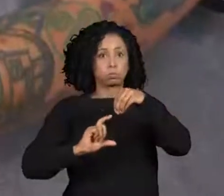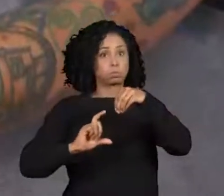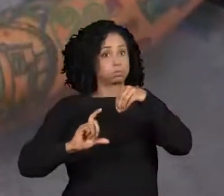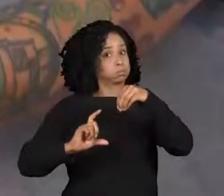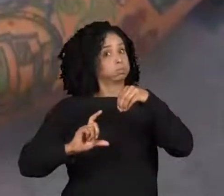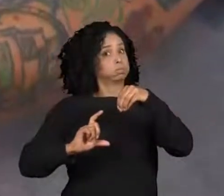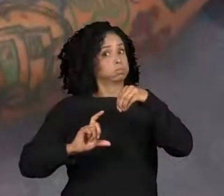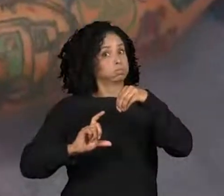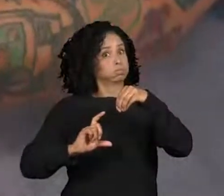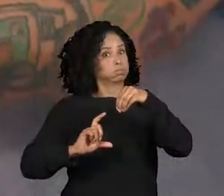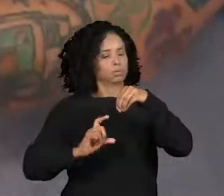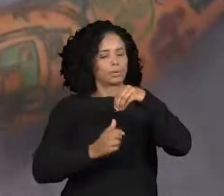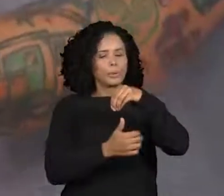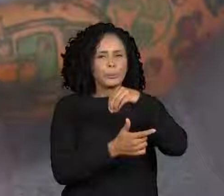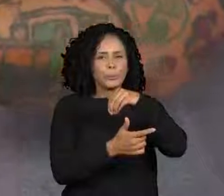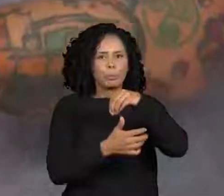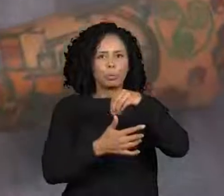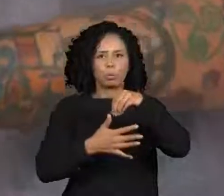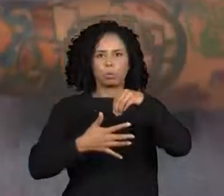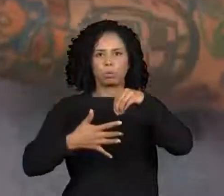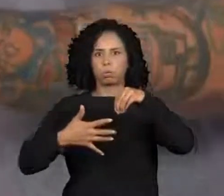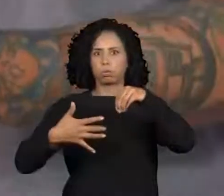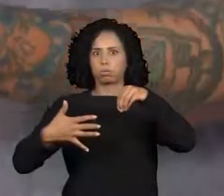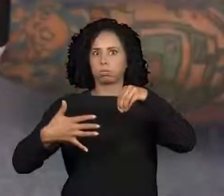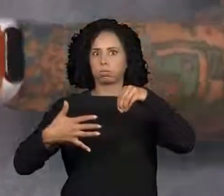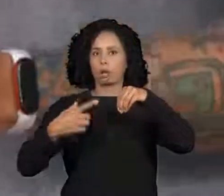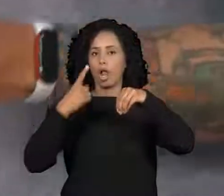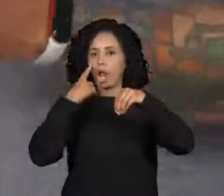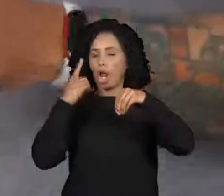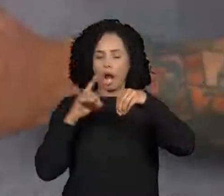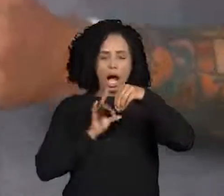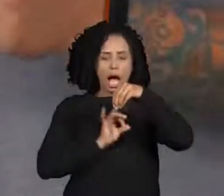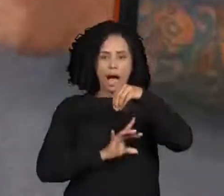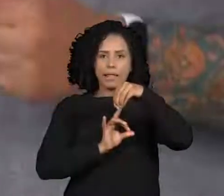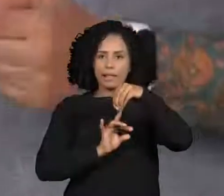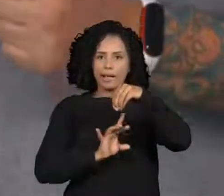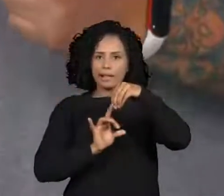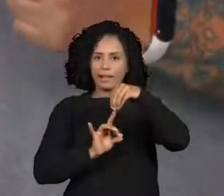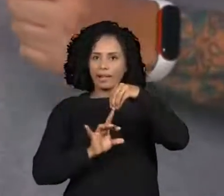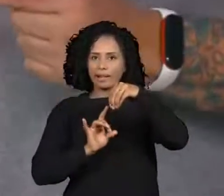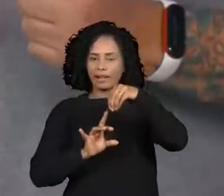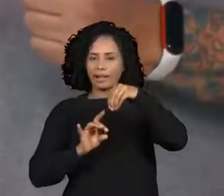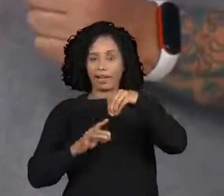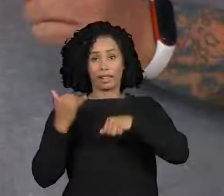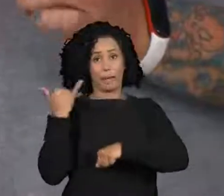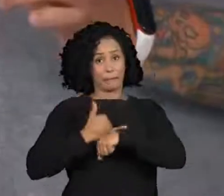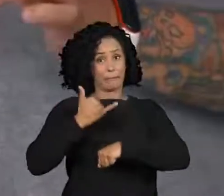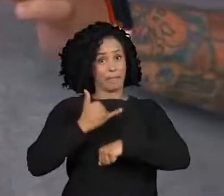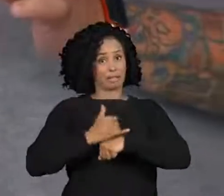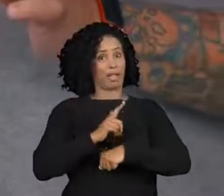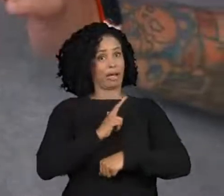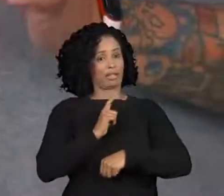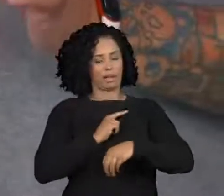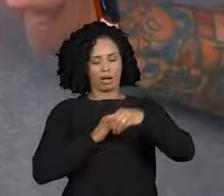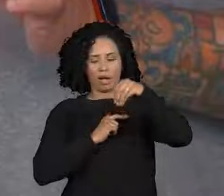mais grave. E olha a altura dessas pecinhas metálicas.